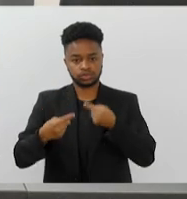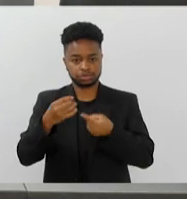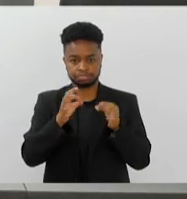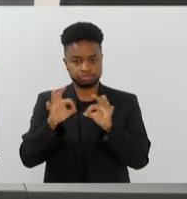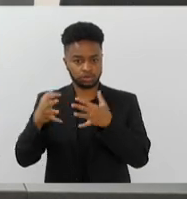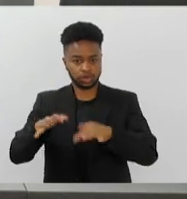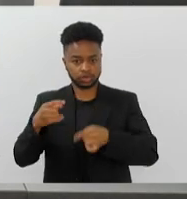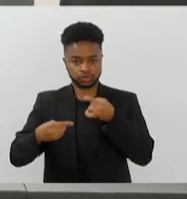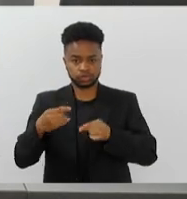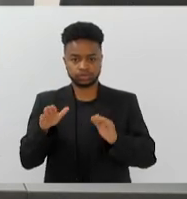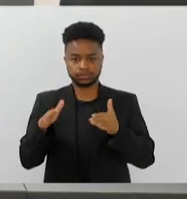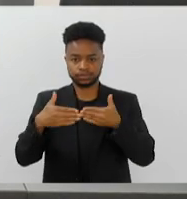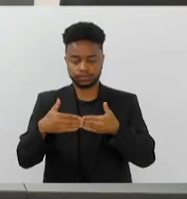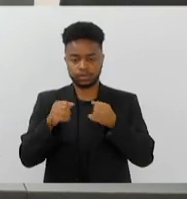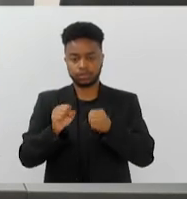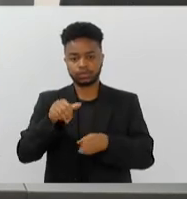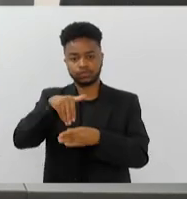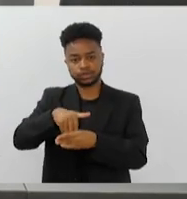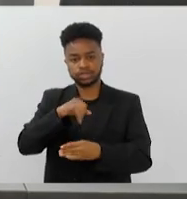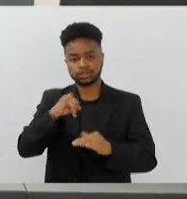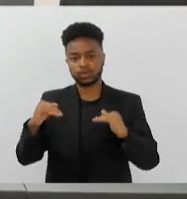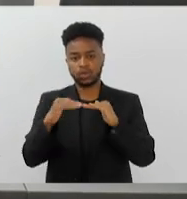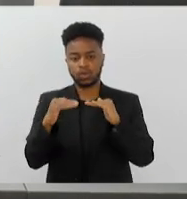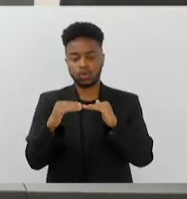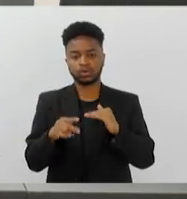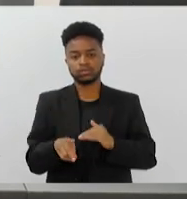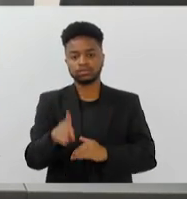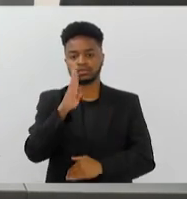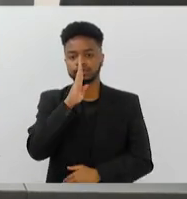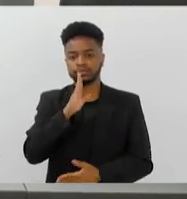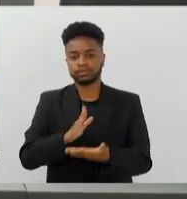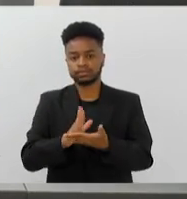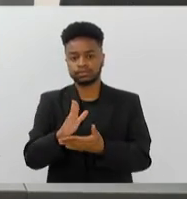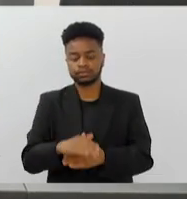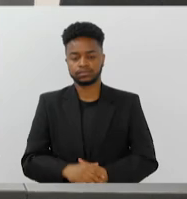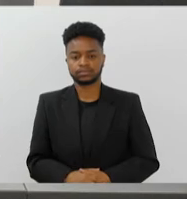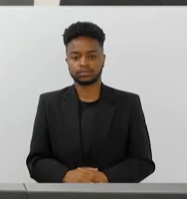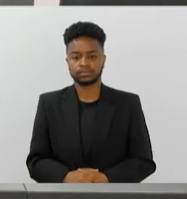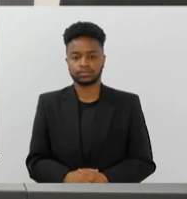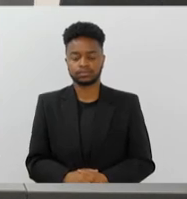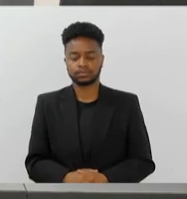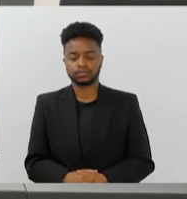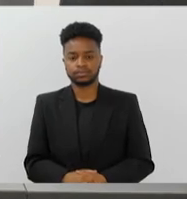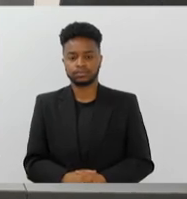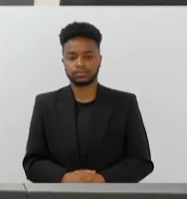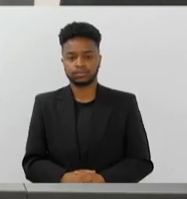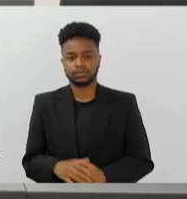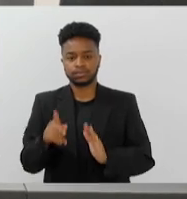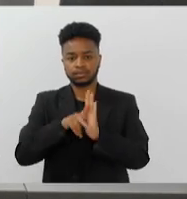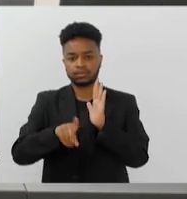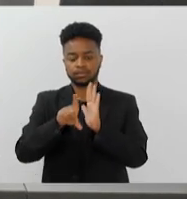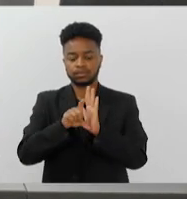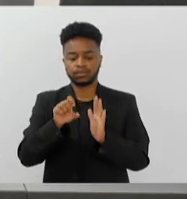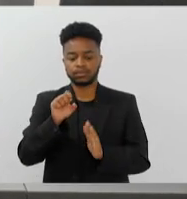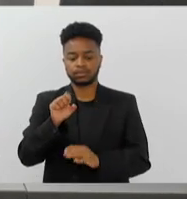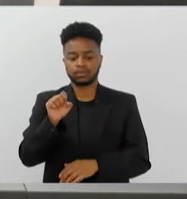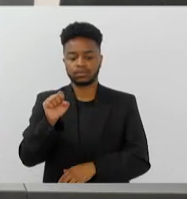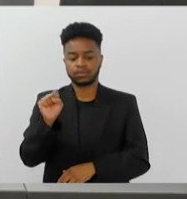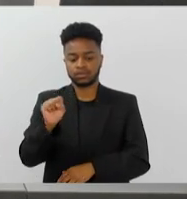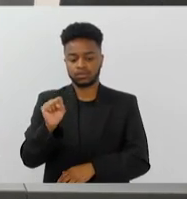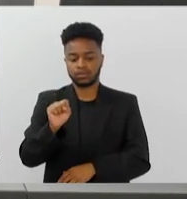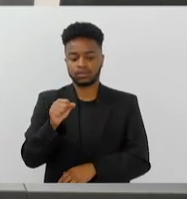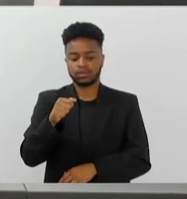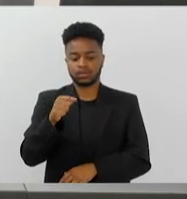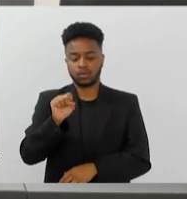quem queira discutir, encerrada a discussão, em votação, senhores que aprovam, permaneçam como estão, aprovado. Projeto de lei 8 da pauta,